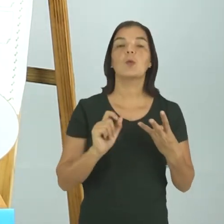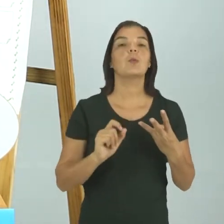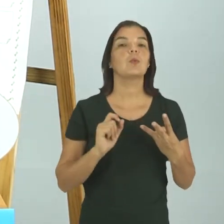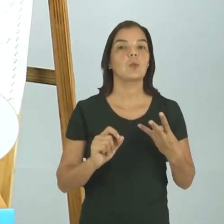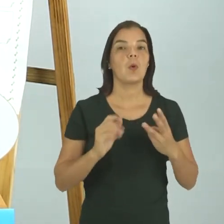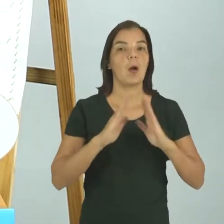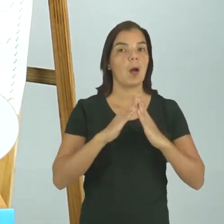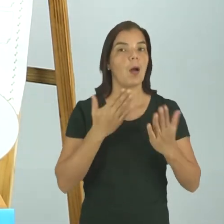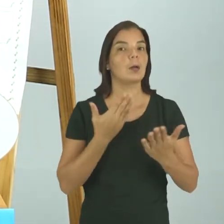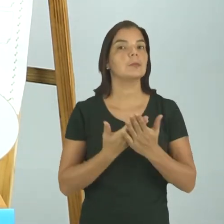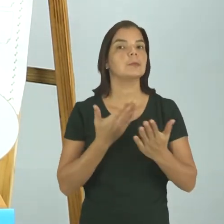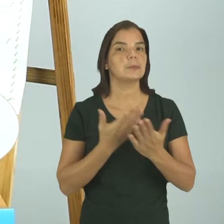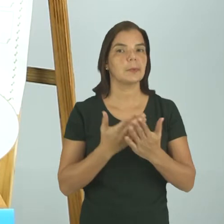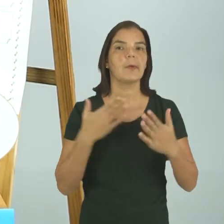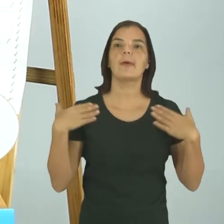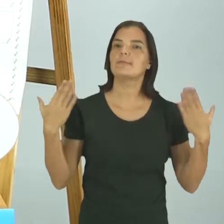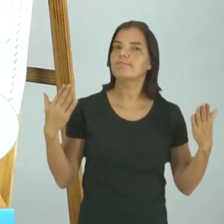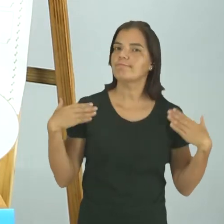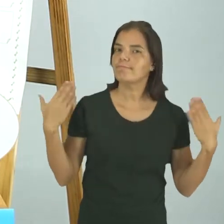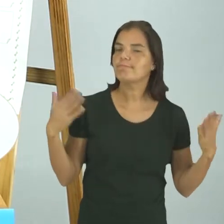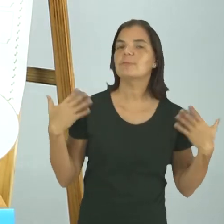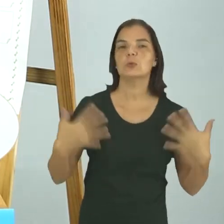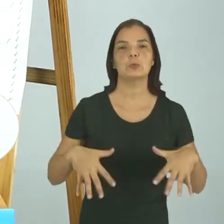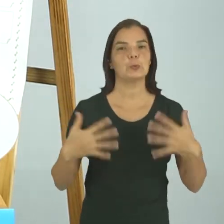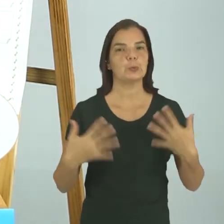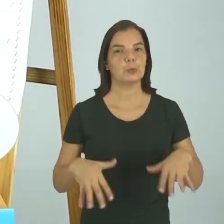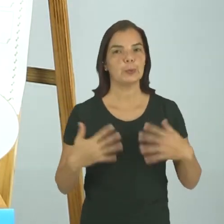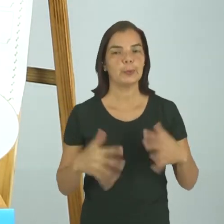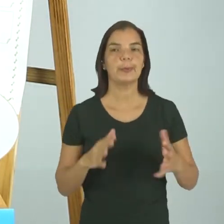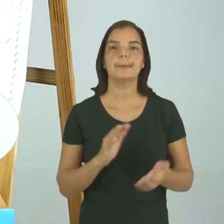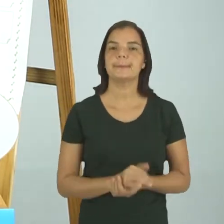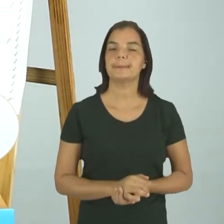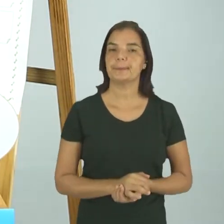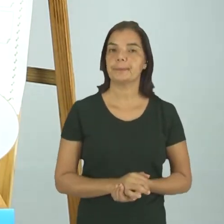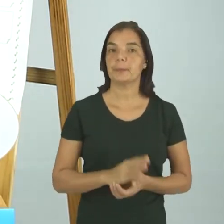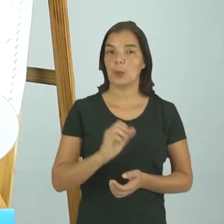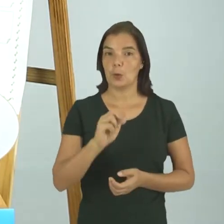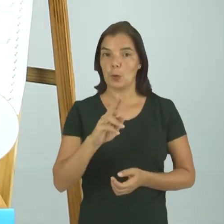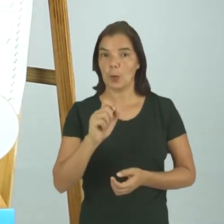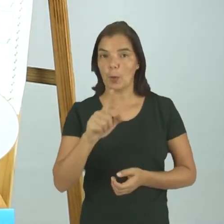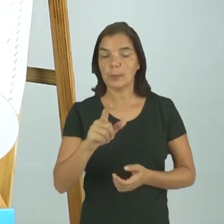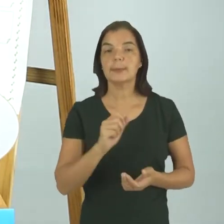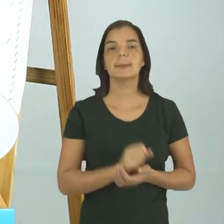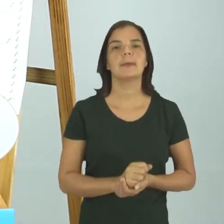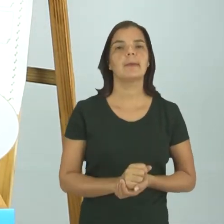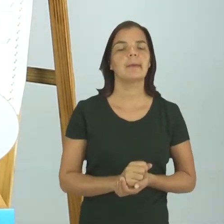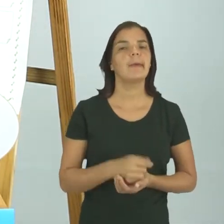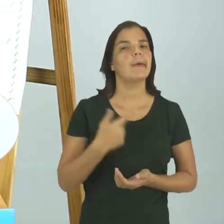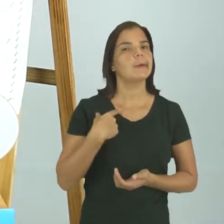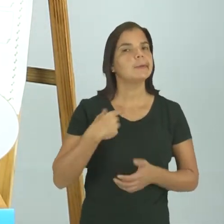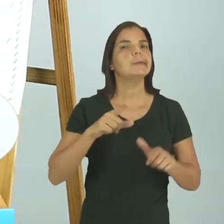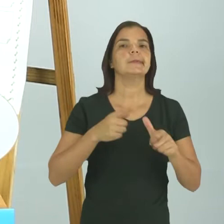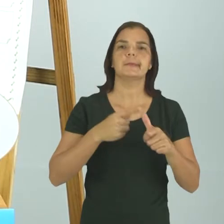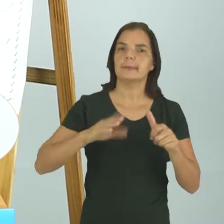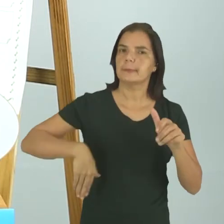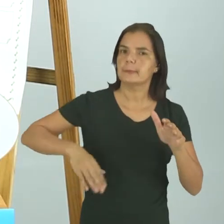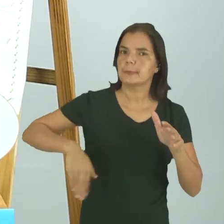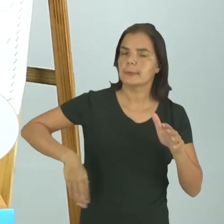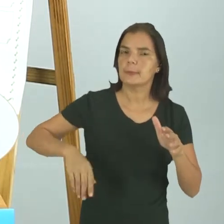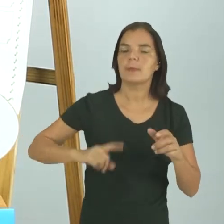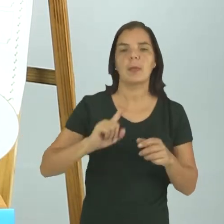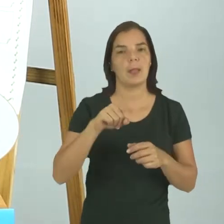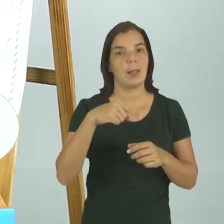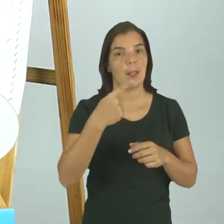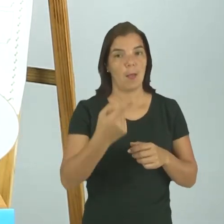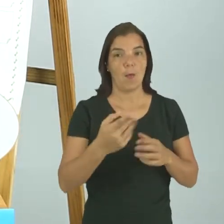tem a escola e ele se divertiu muito. Outra atividade de Cauê. Teve a natação e